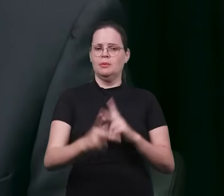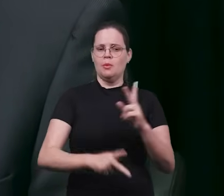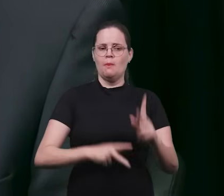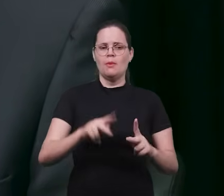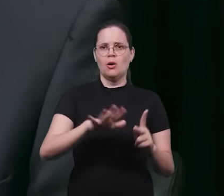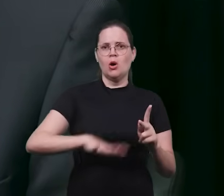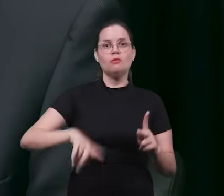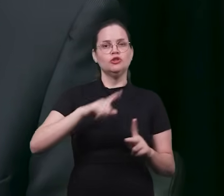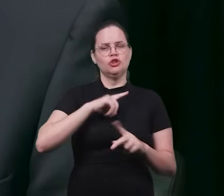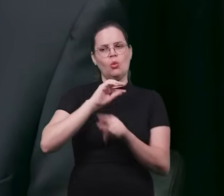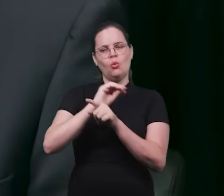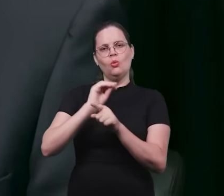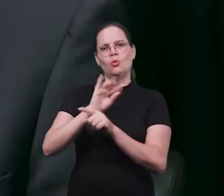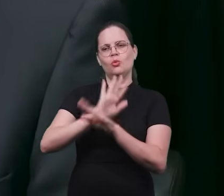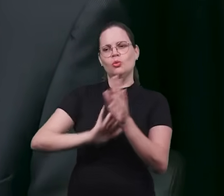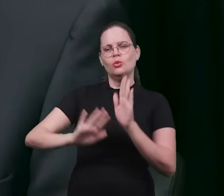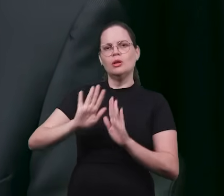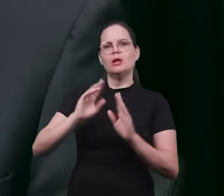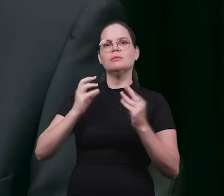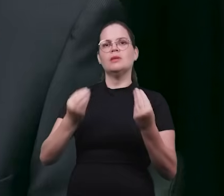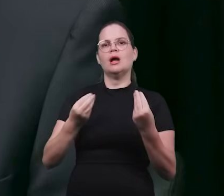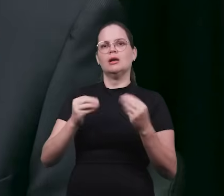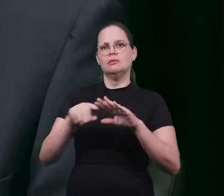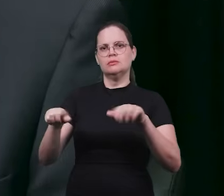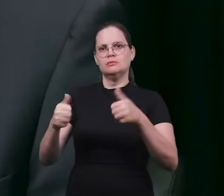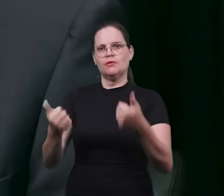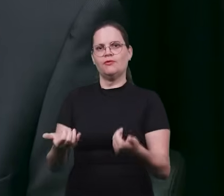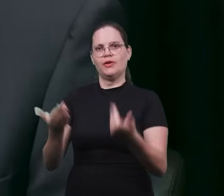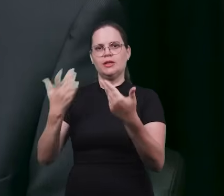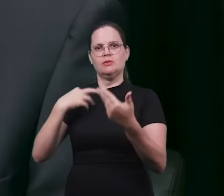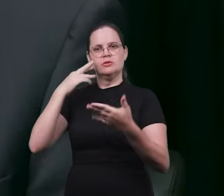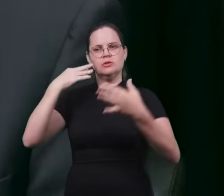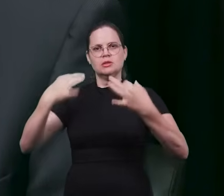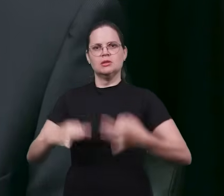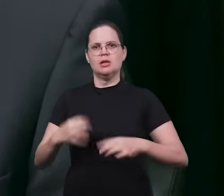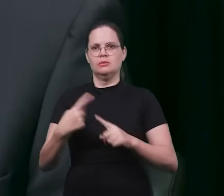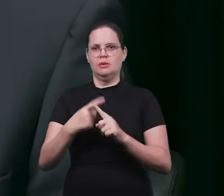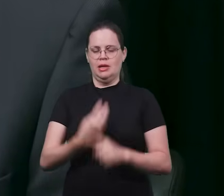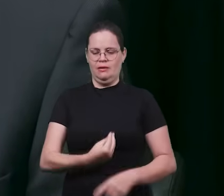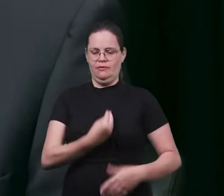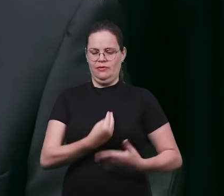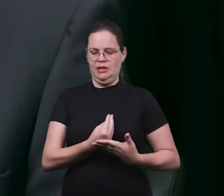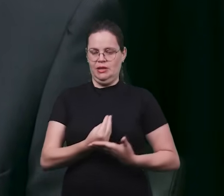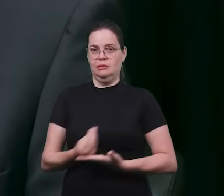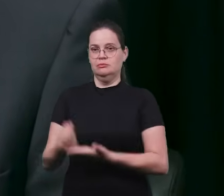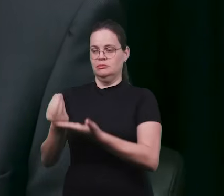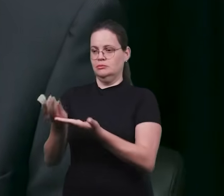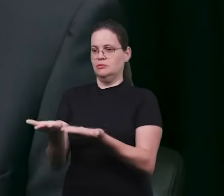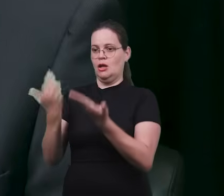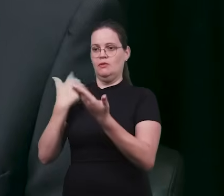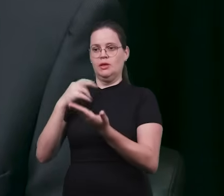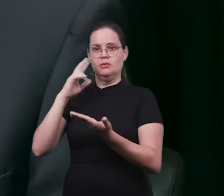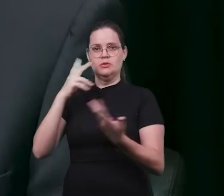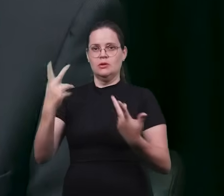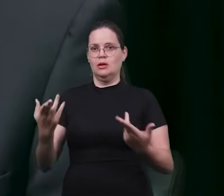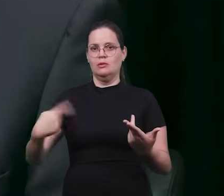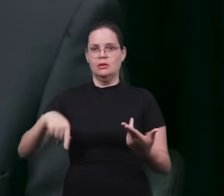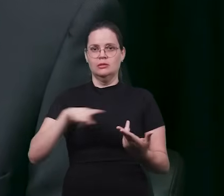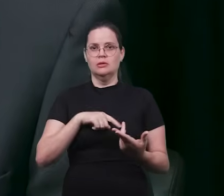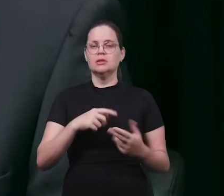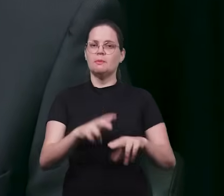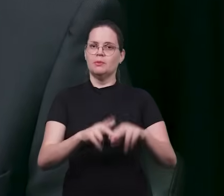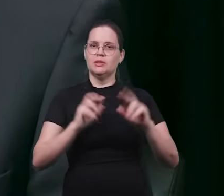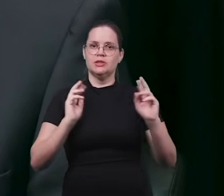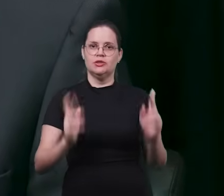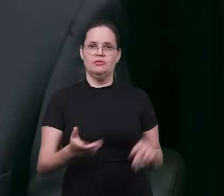no altar. Amém. É vida no altar. A nossa vida, a vida do servo de Deus, é vida no altar. Isso que é diferente de você ter uma